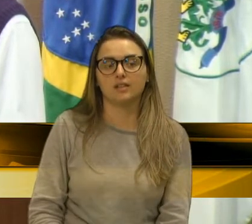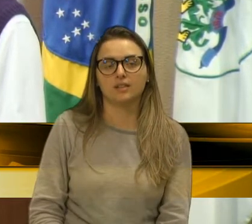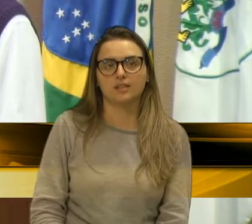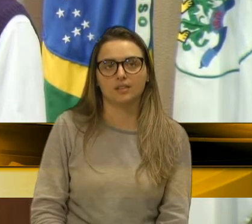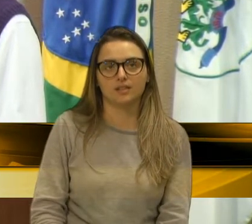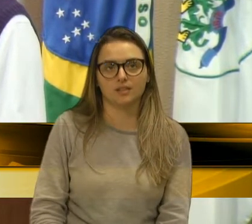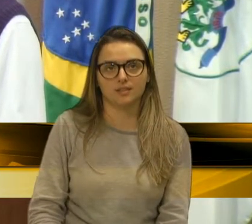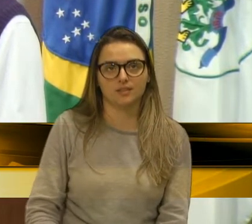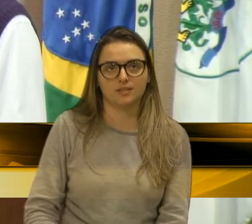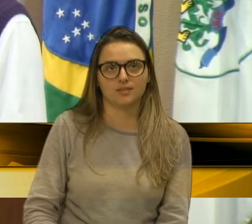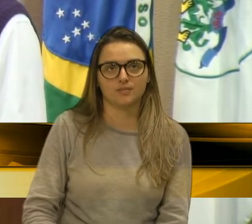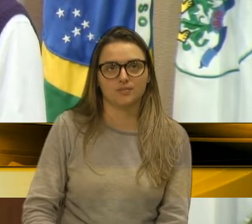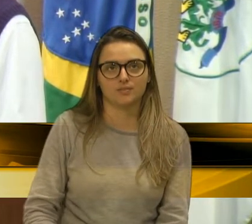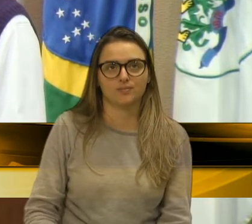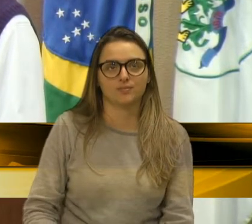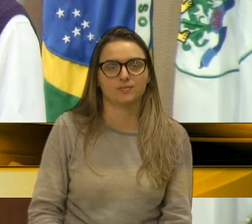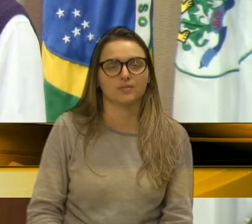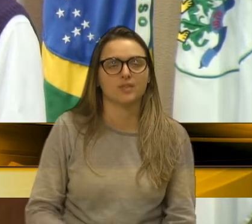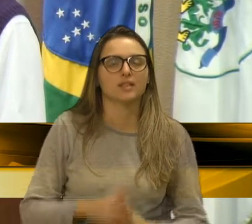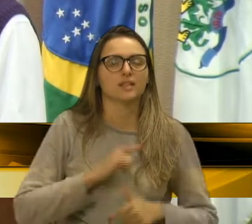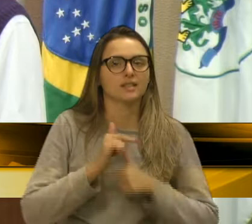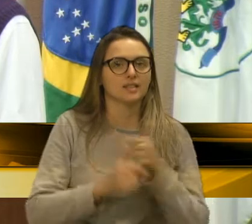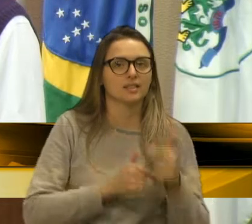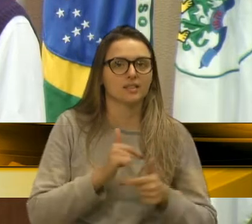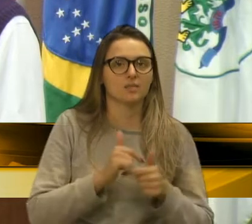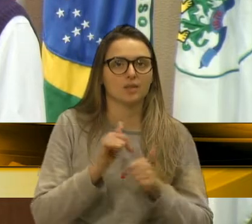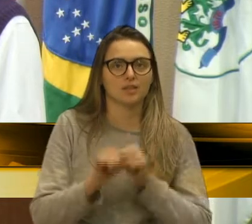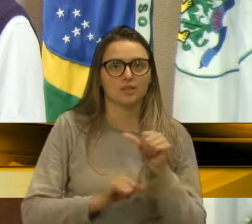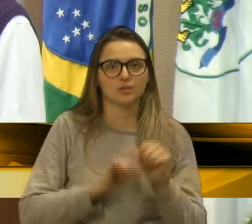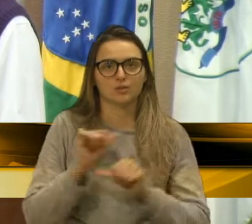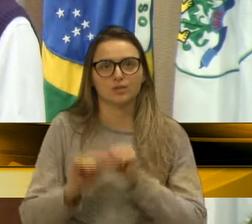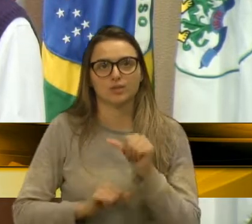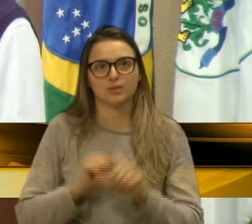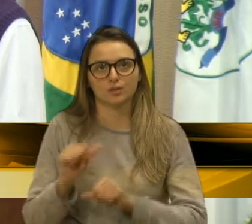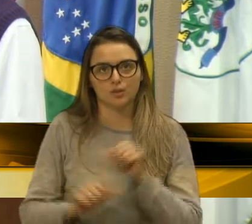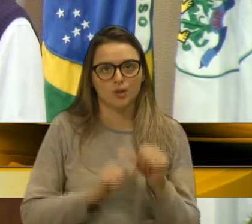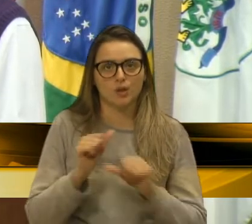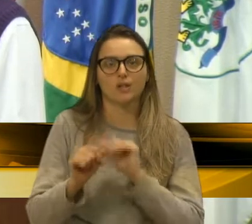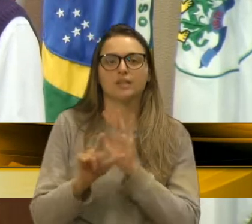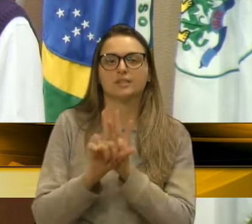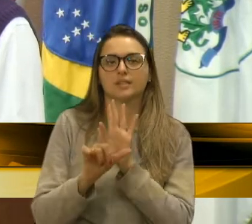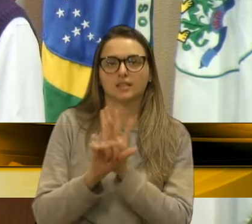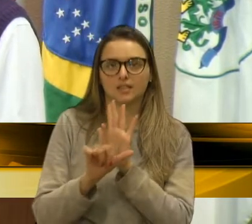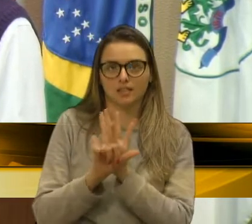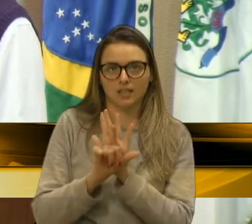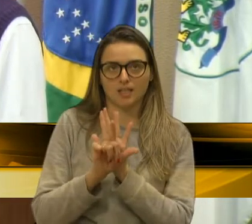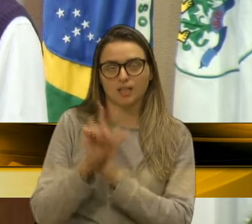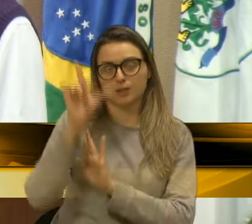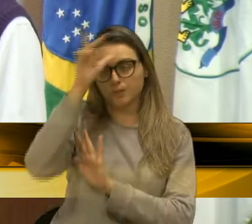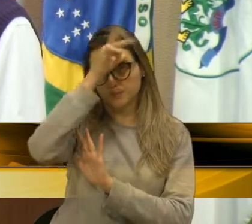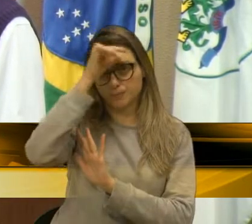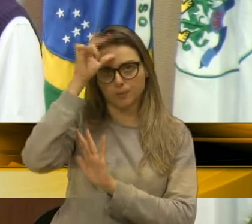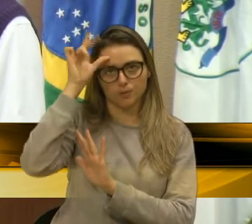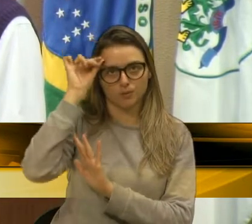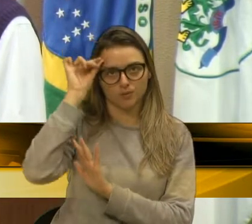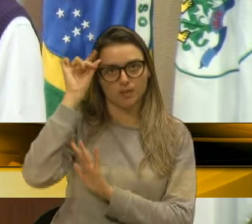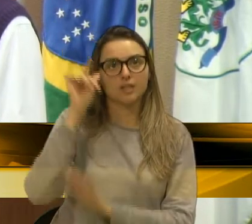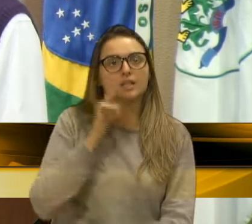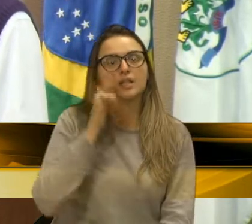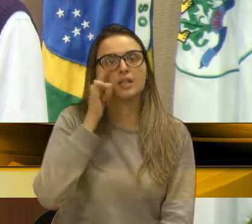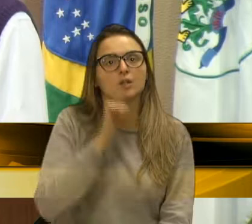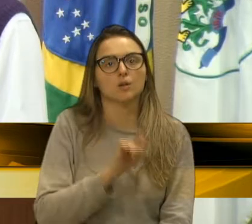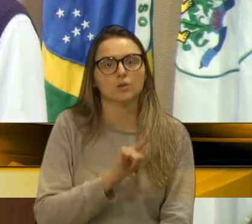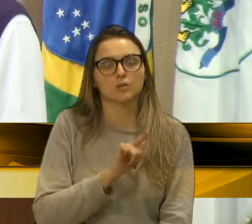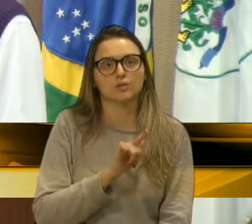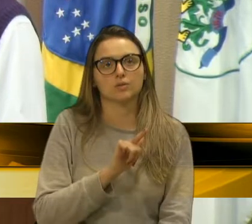Poder Executivo tem trabalhado na alteração da legislação municipal que concede o benefício